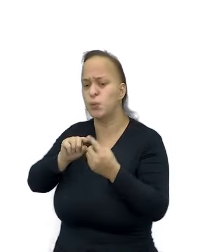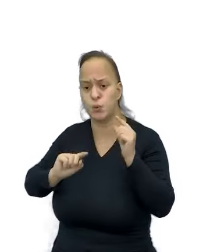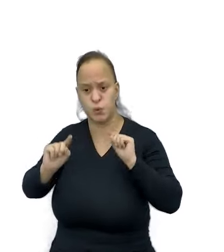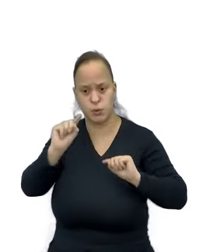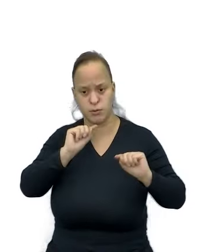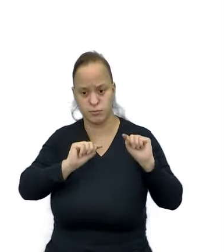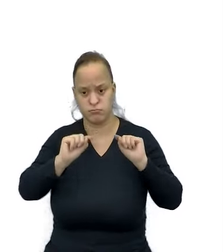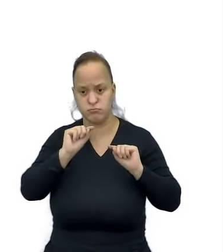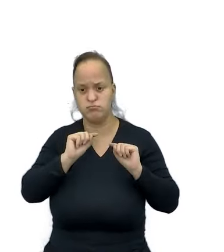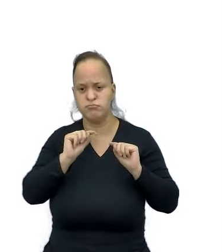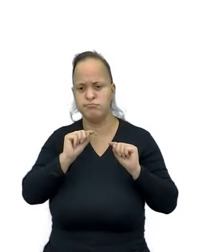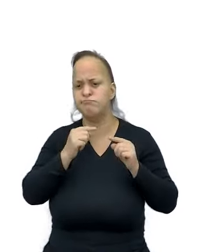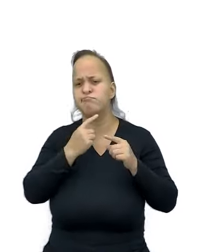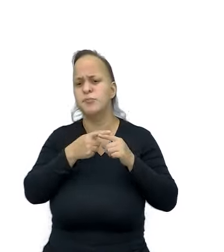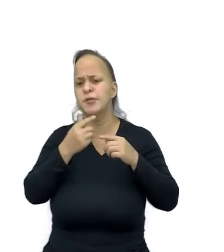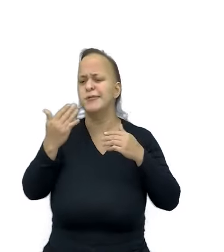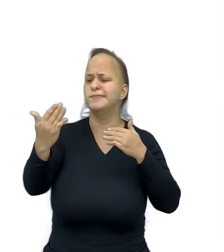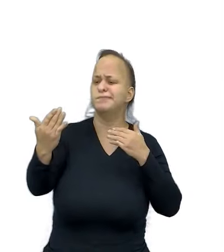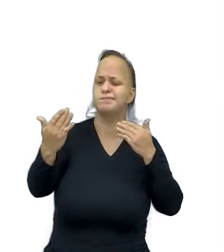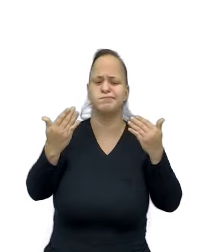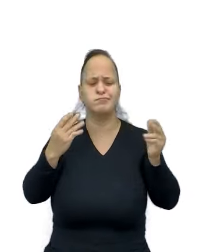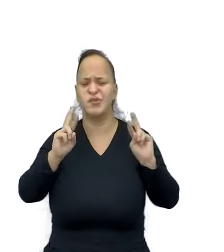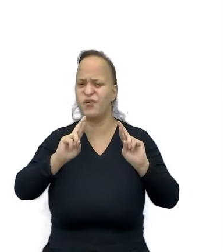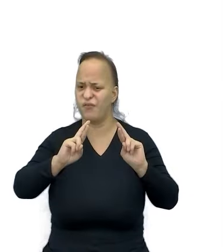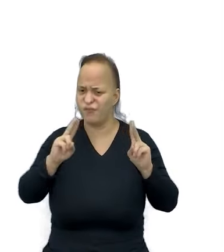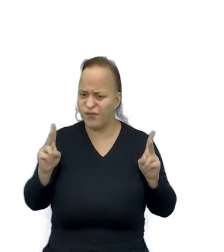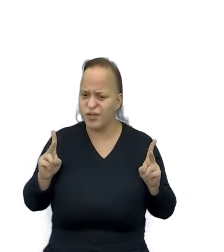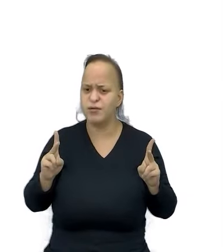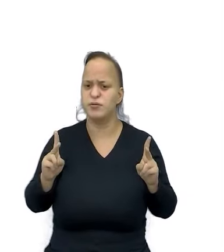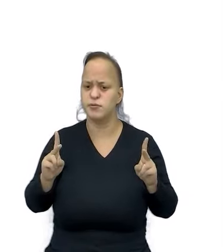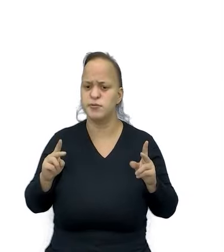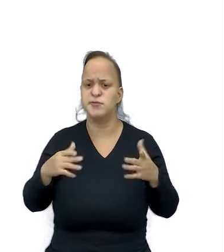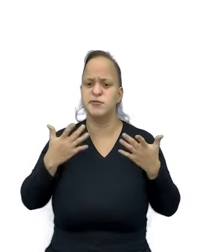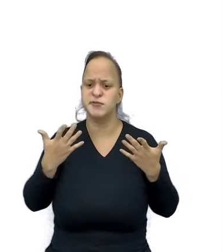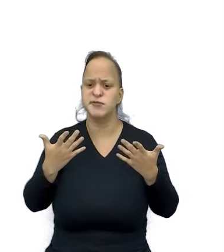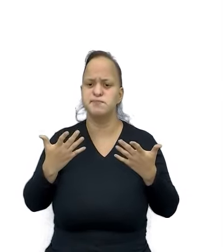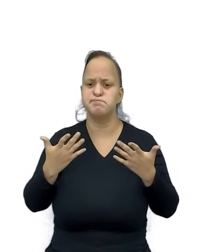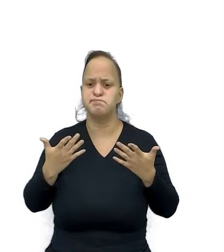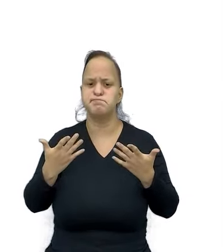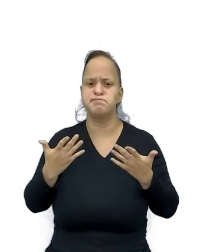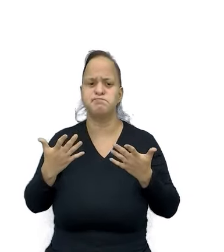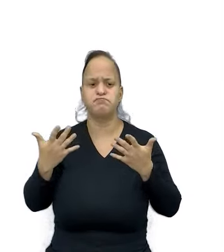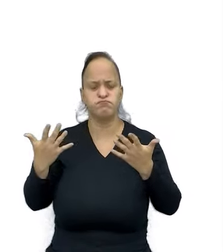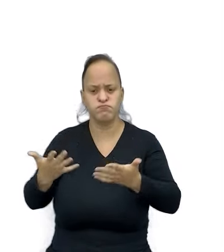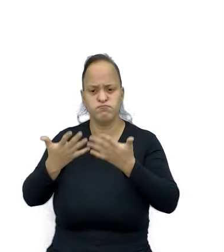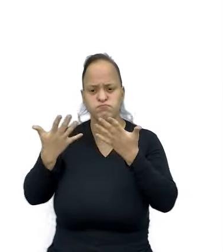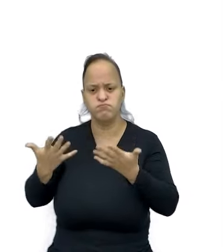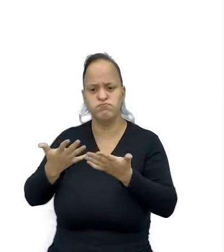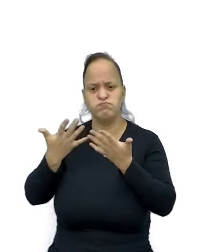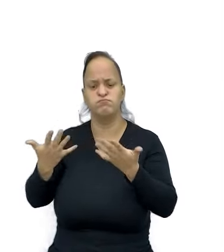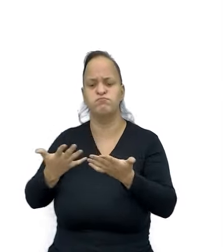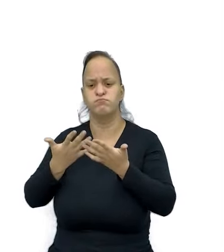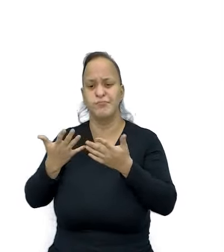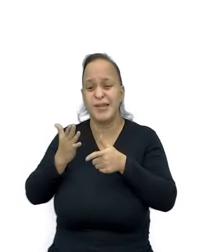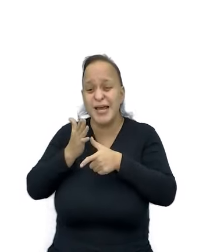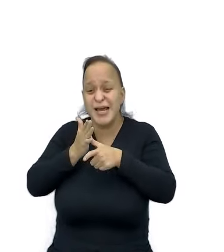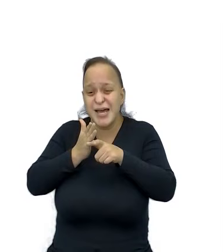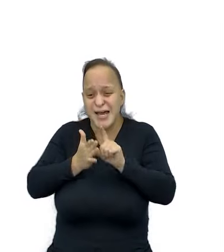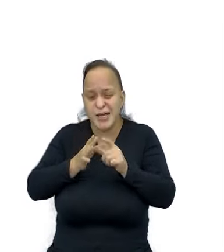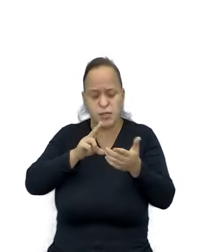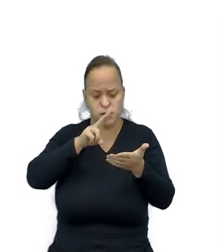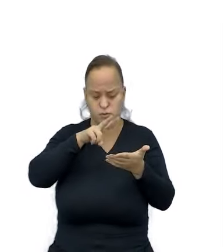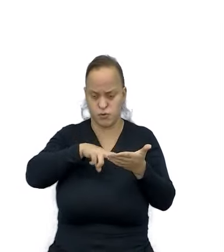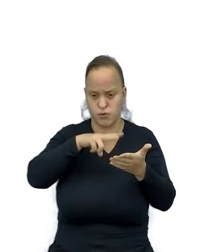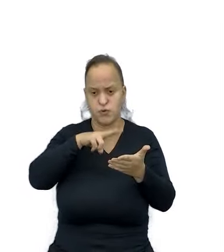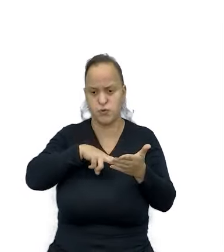se diferenciam, eles têm propósitos diferentes, né? Não fazer esse levantamento antes da leitura. Antes de começar a leitura lá